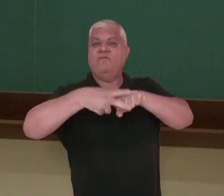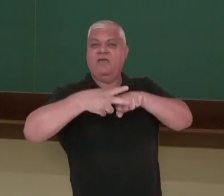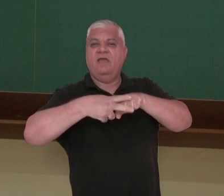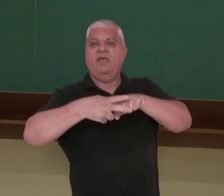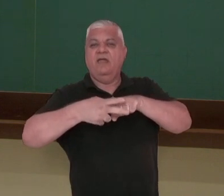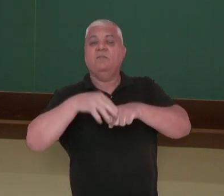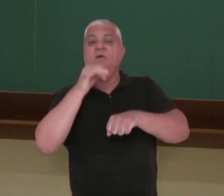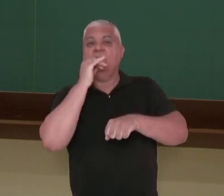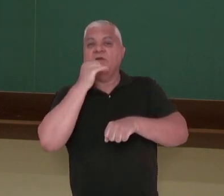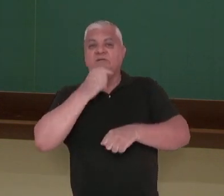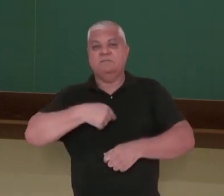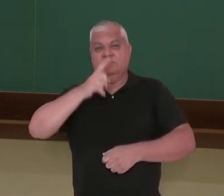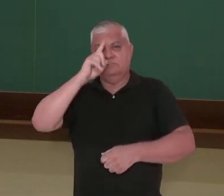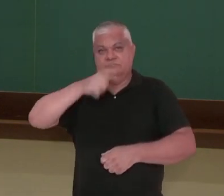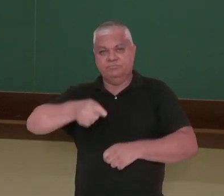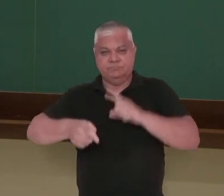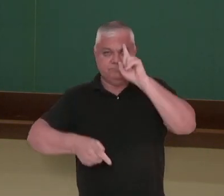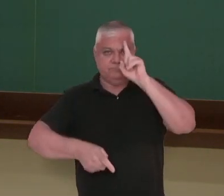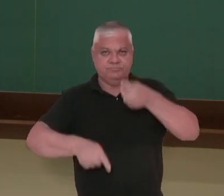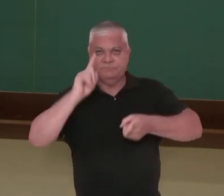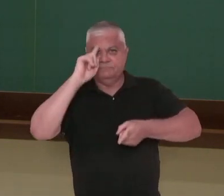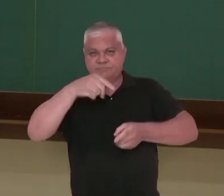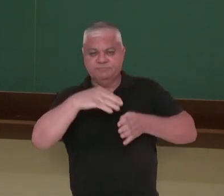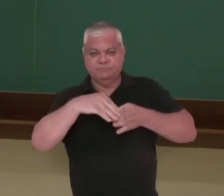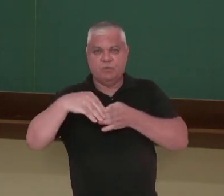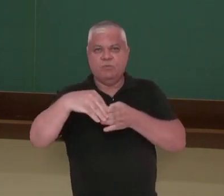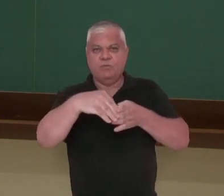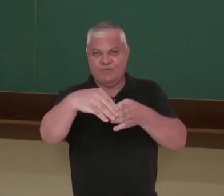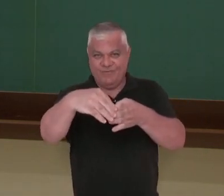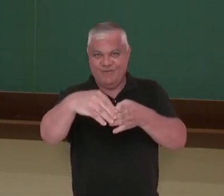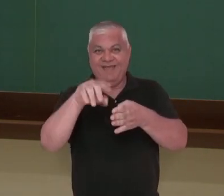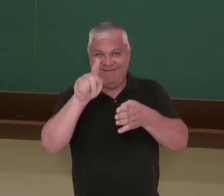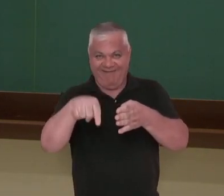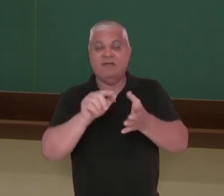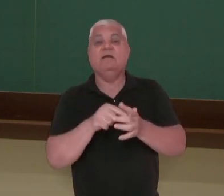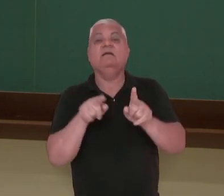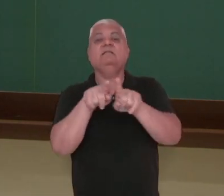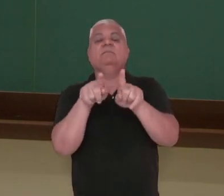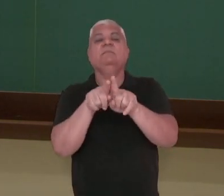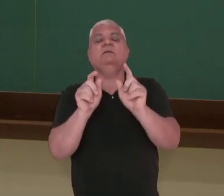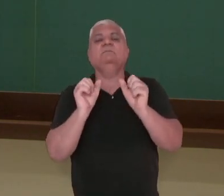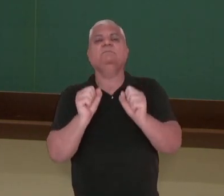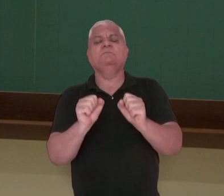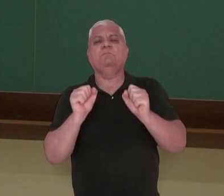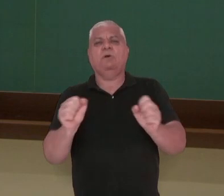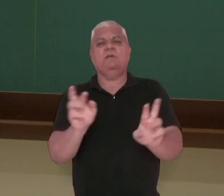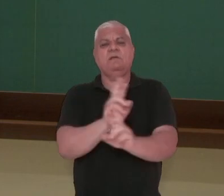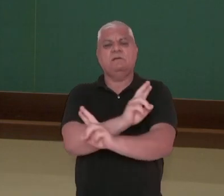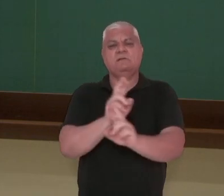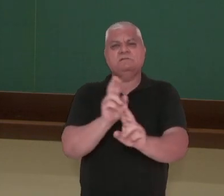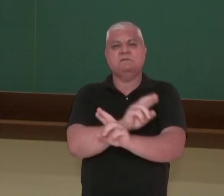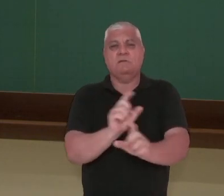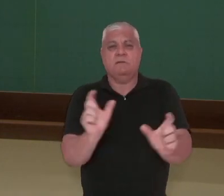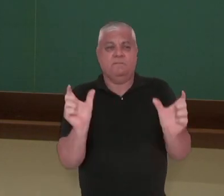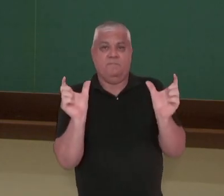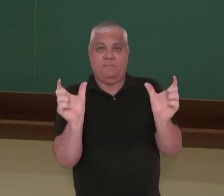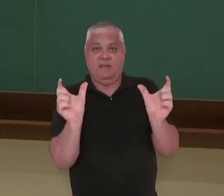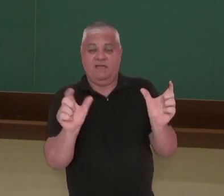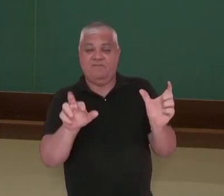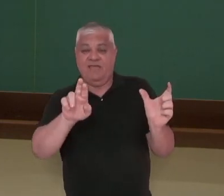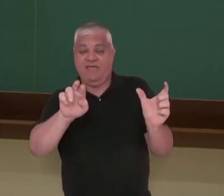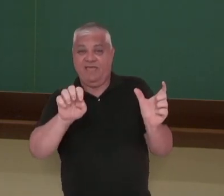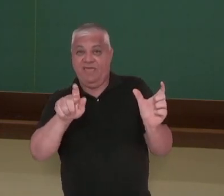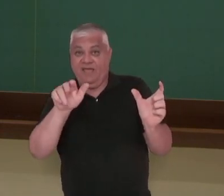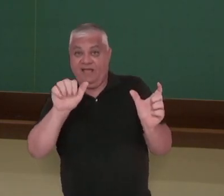significa determinar, dirigir e guiar. Também é possível estabelecer uma relação entre as palavras regras e